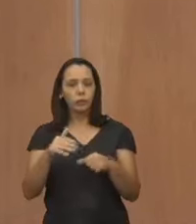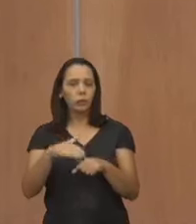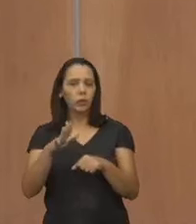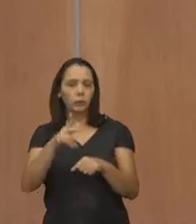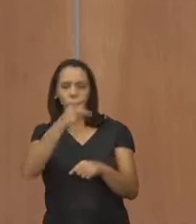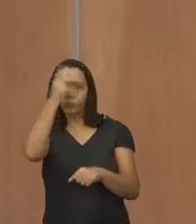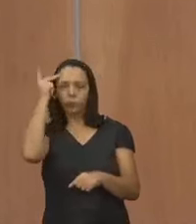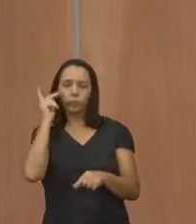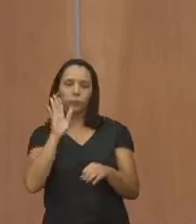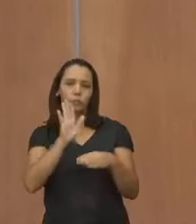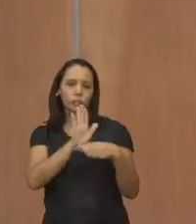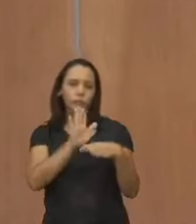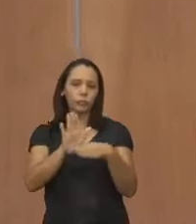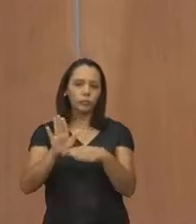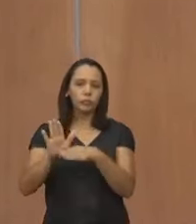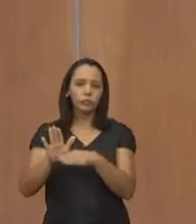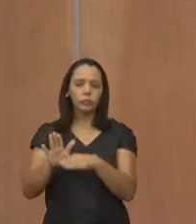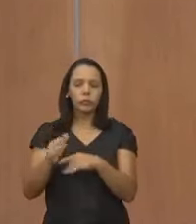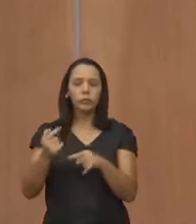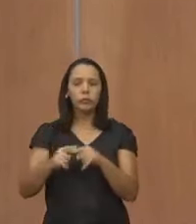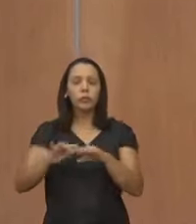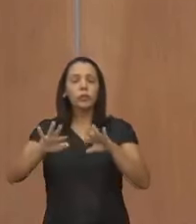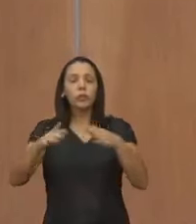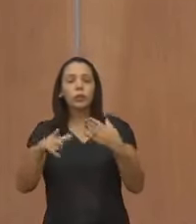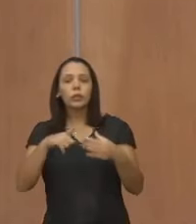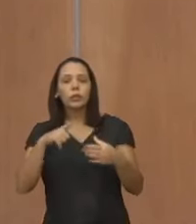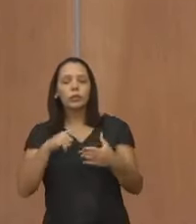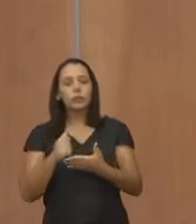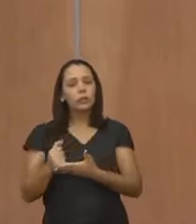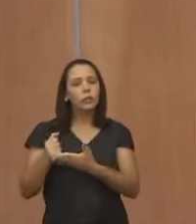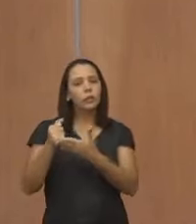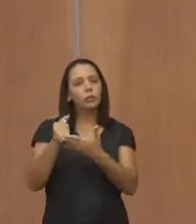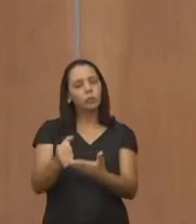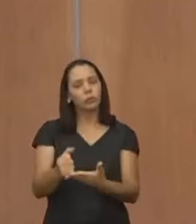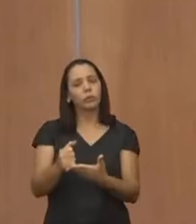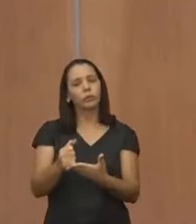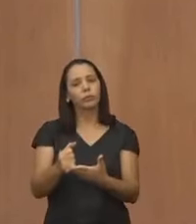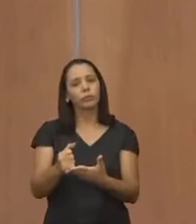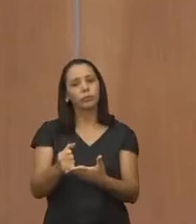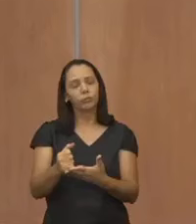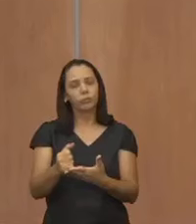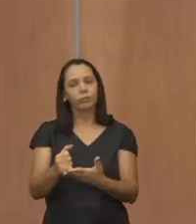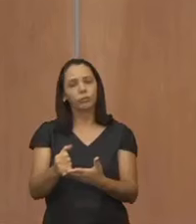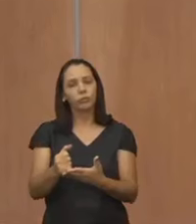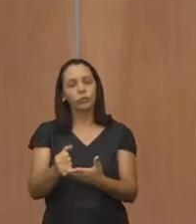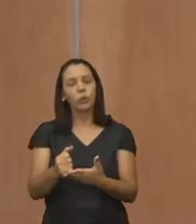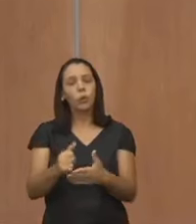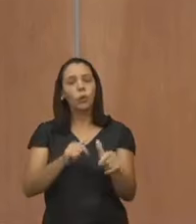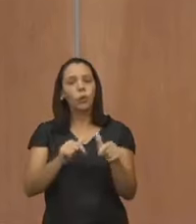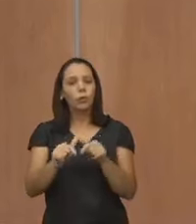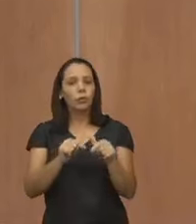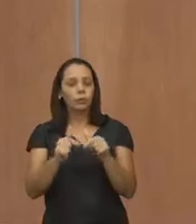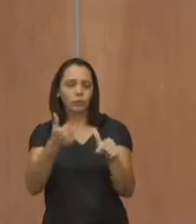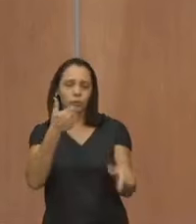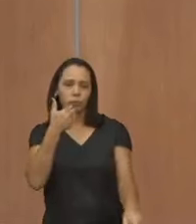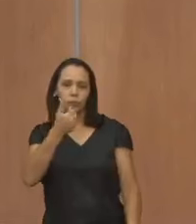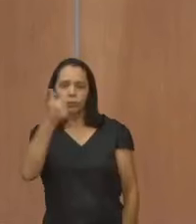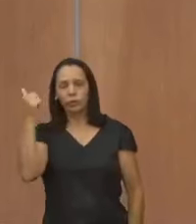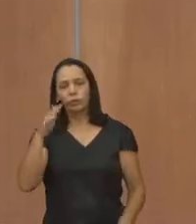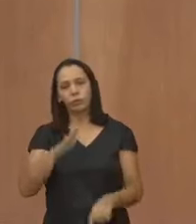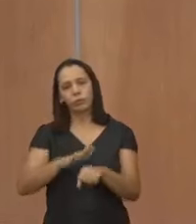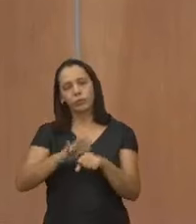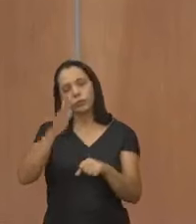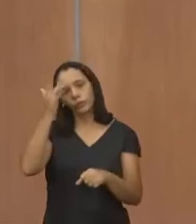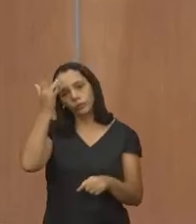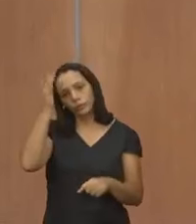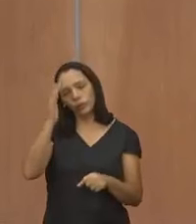forma. Porque quando a gente tem esses núcleos nos bairros, o serviço fica descentralizado. E a gente consegue atender com